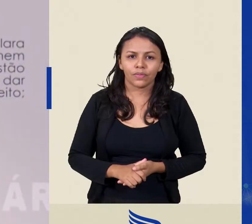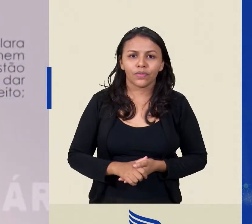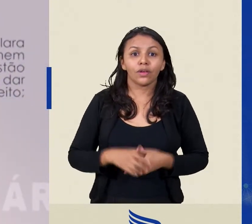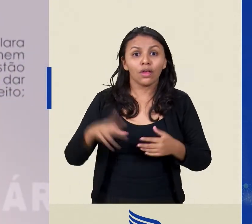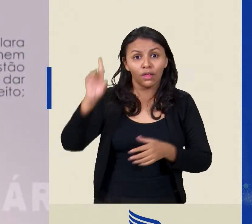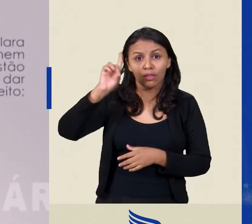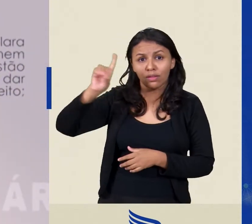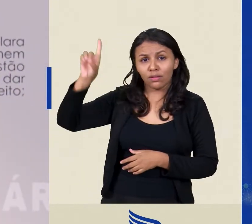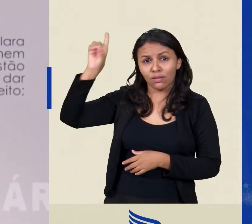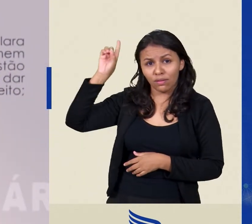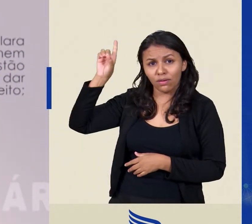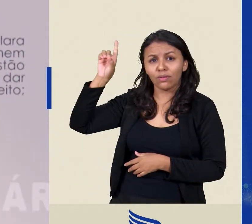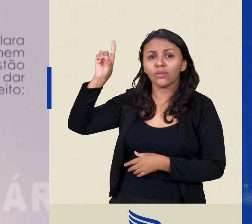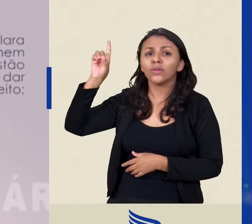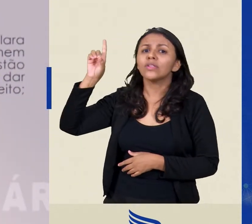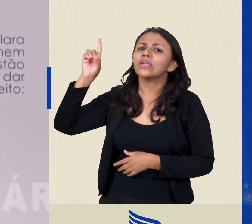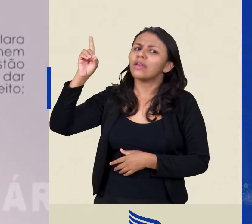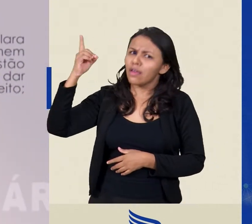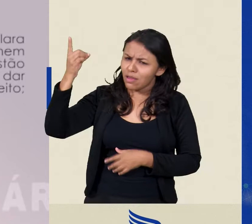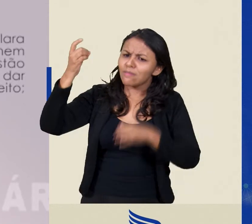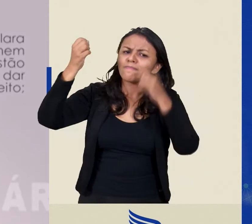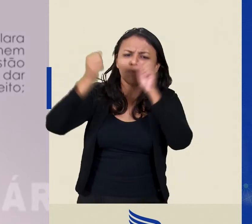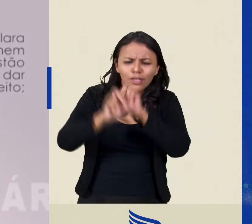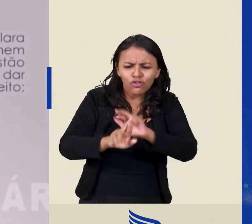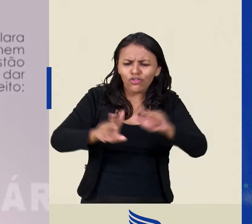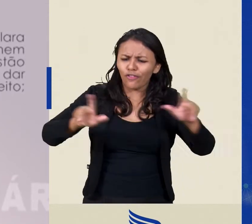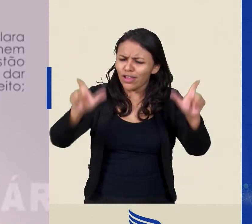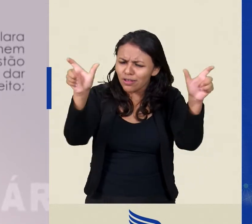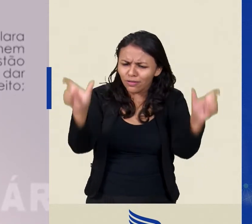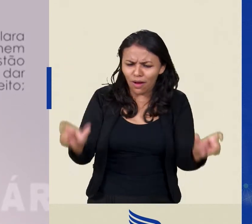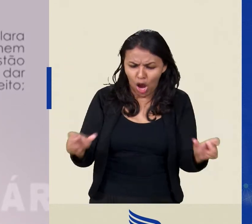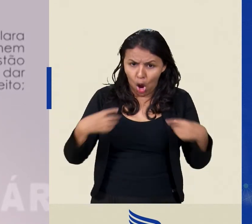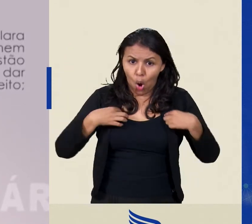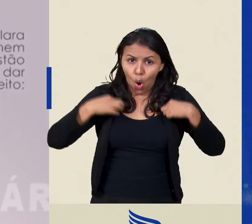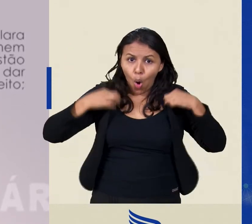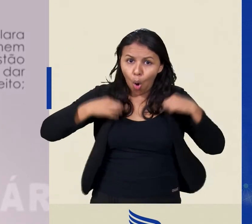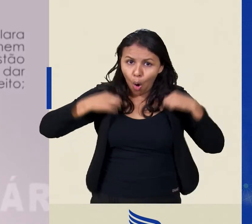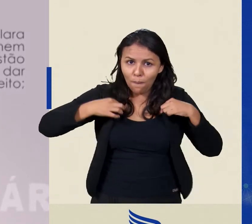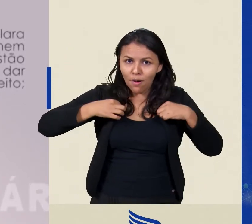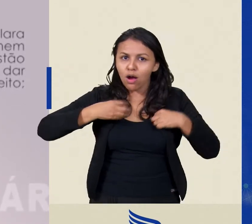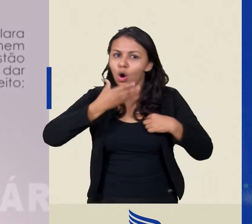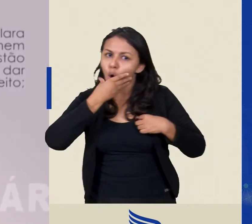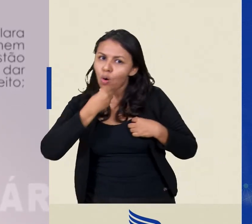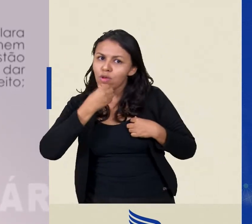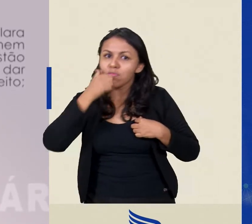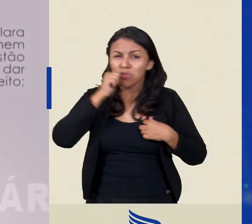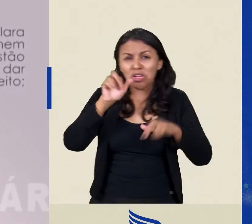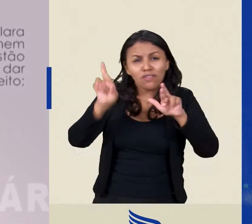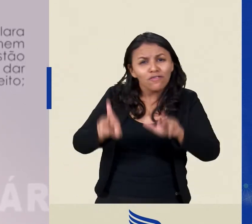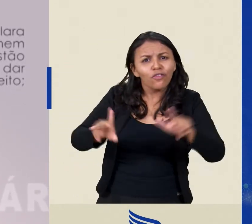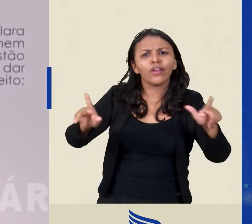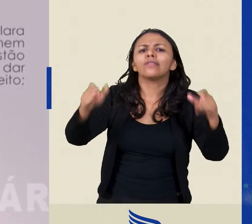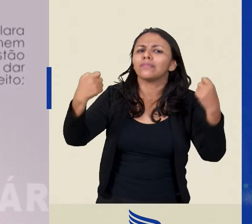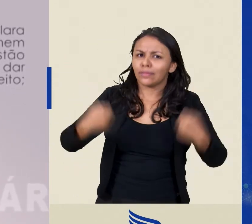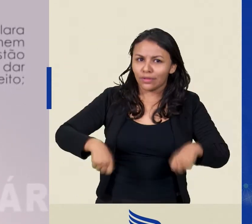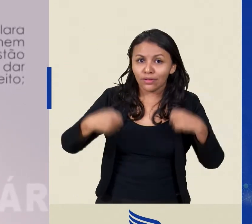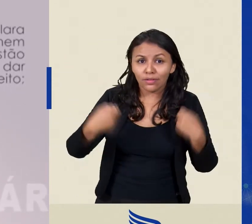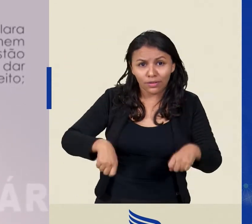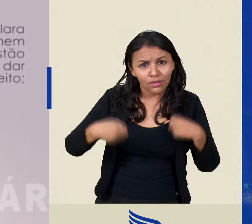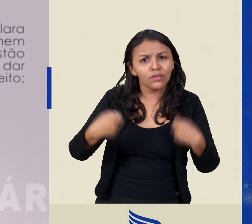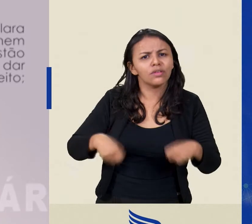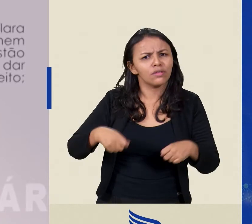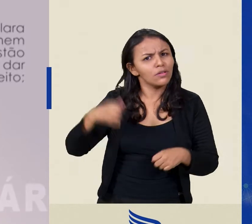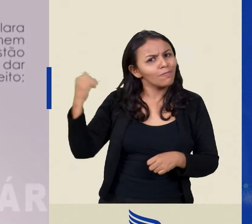Designava Deus que houvesse clara distinção entre o vestuário do homem e da mulher e considerou a questão de